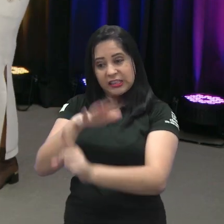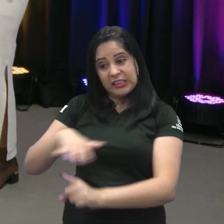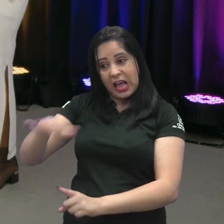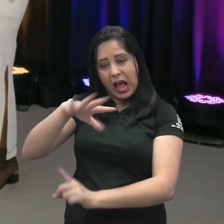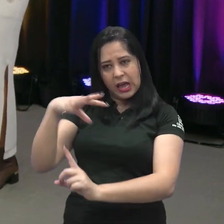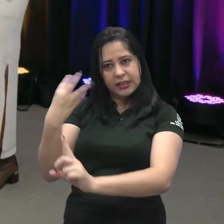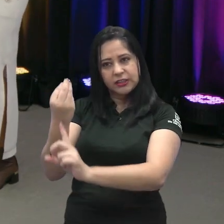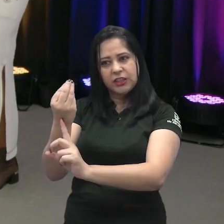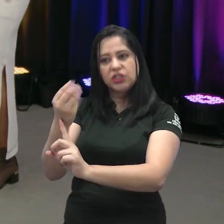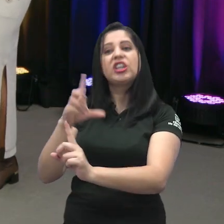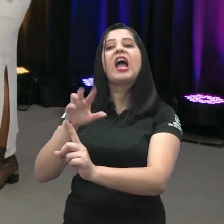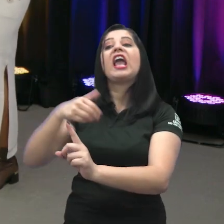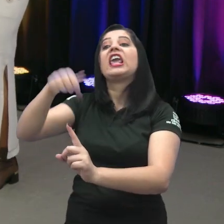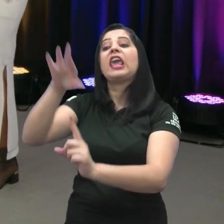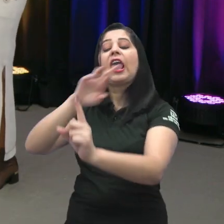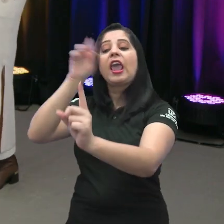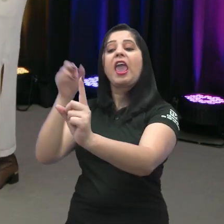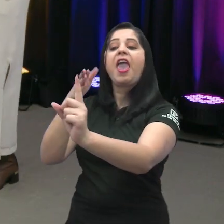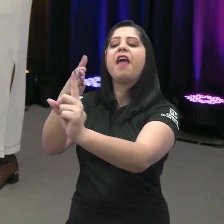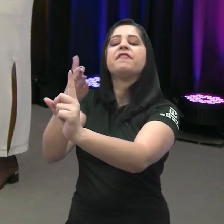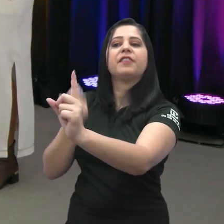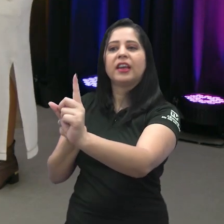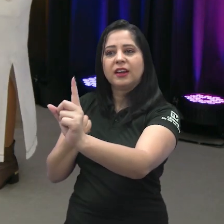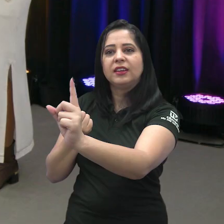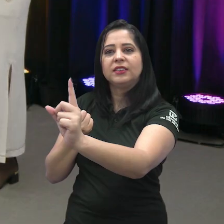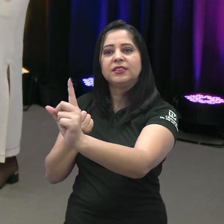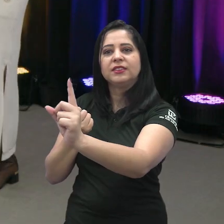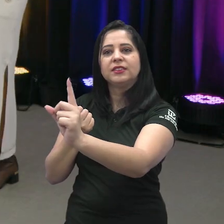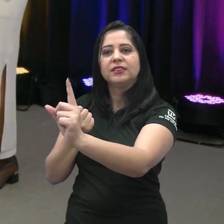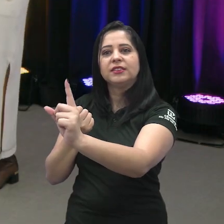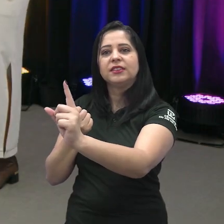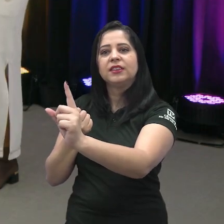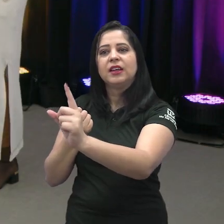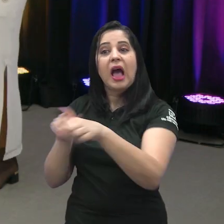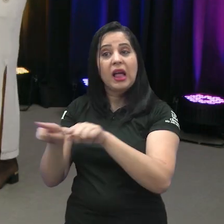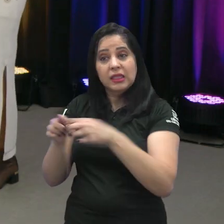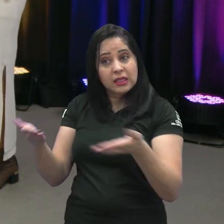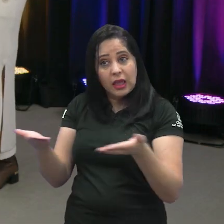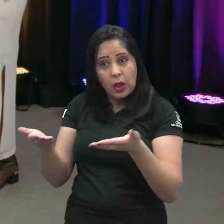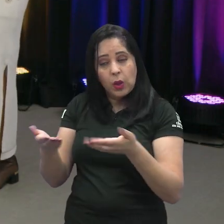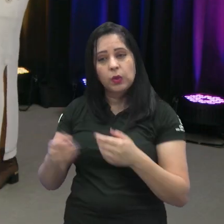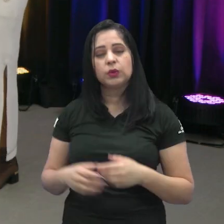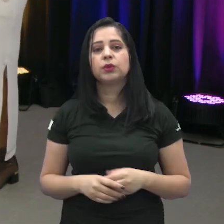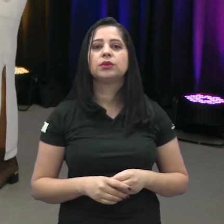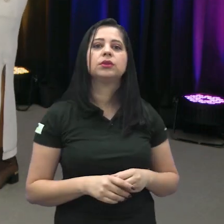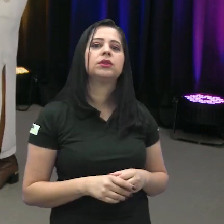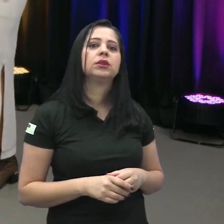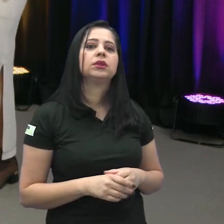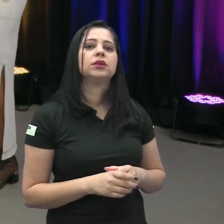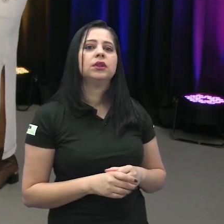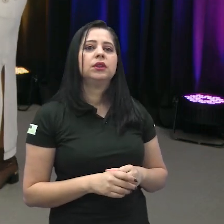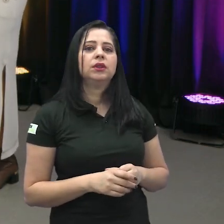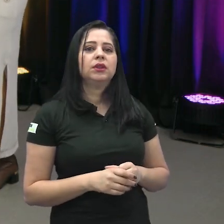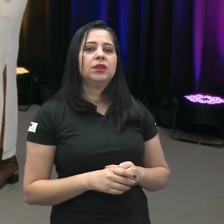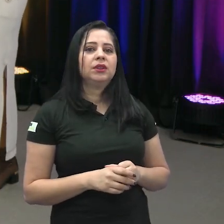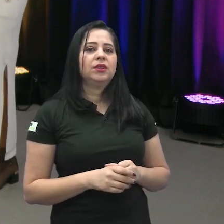inspiração dentro do meio artístico, como um artista plástico, que te inspirou sempre, né? Ou te inspira hoje ainda?